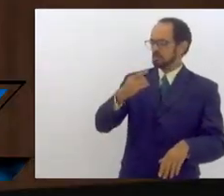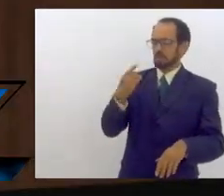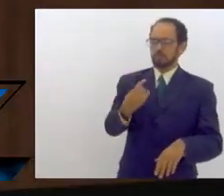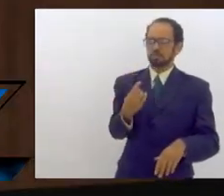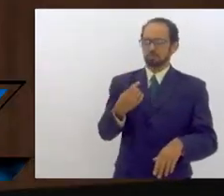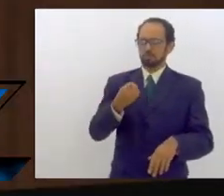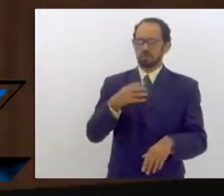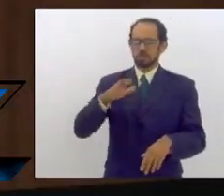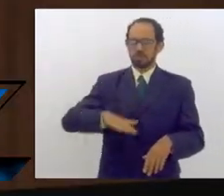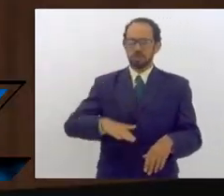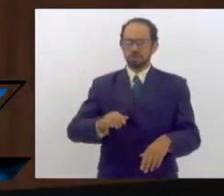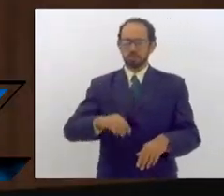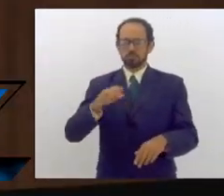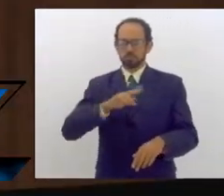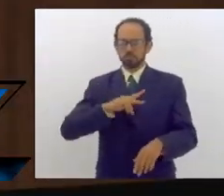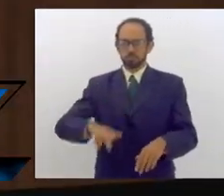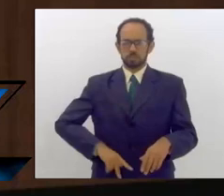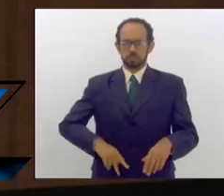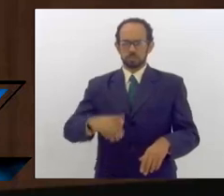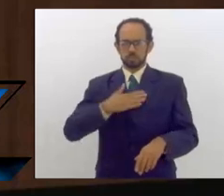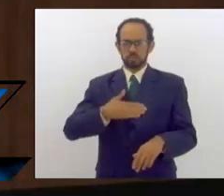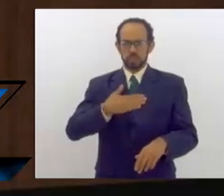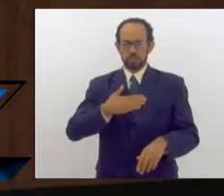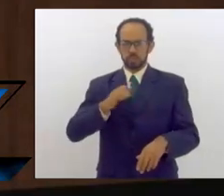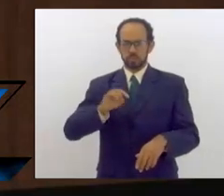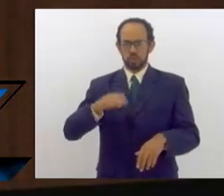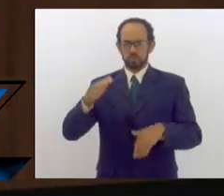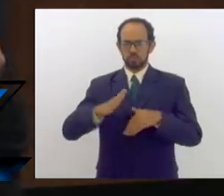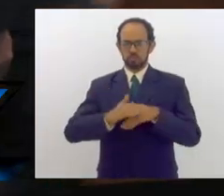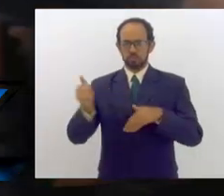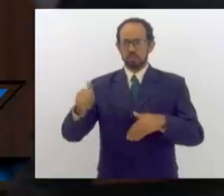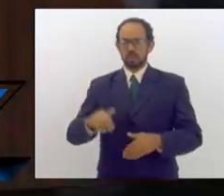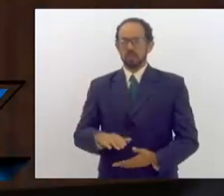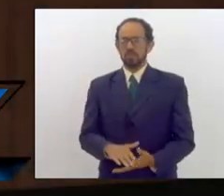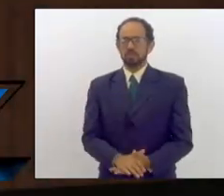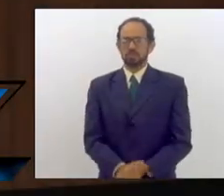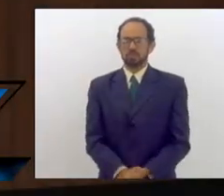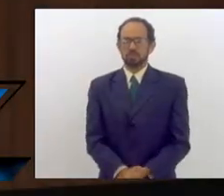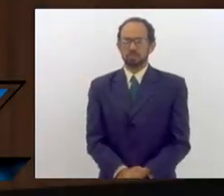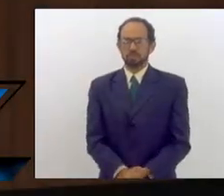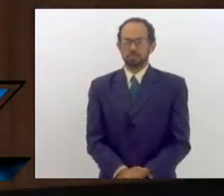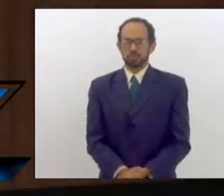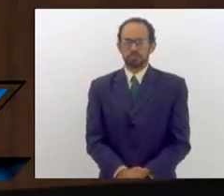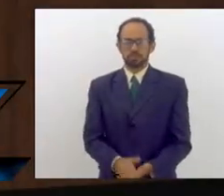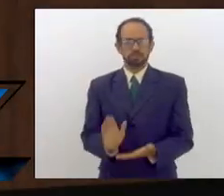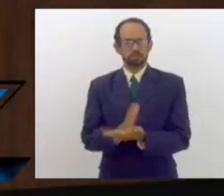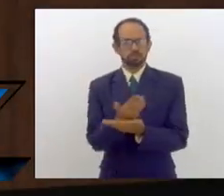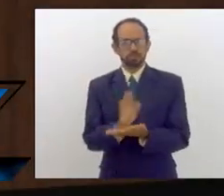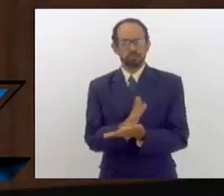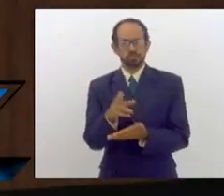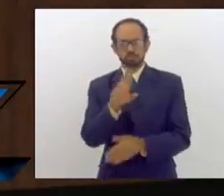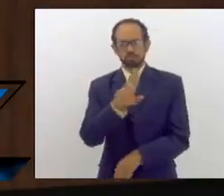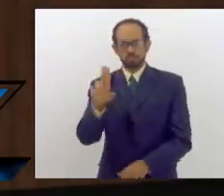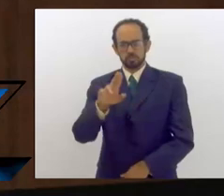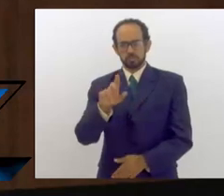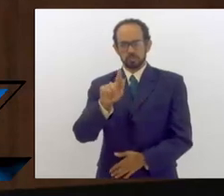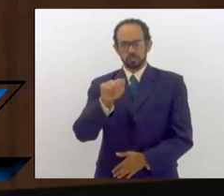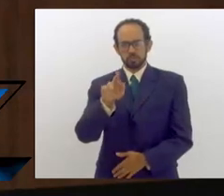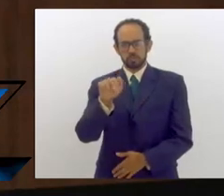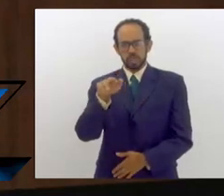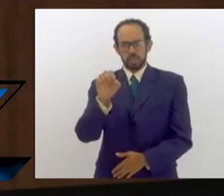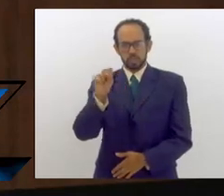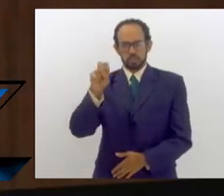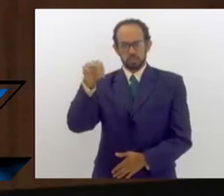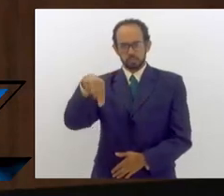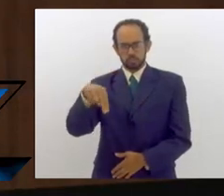eu queria só fazer uma chamada aqui nessa casa Legislativa de alguns nomes Gerson Teodoro